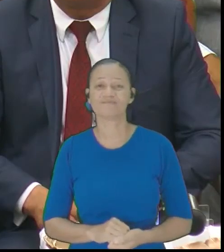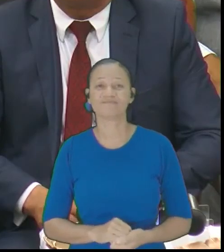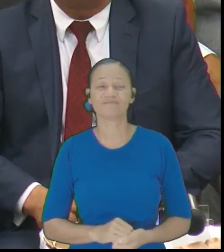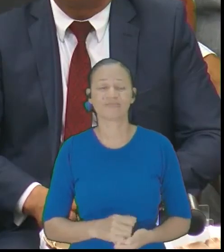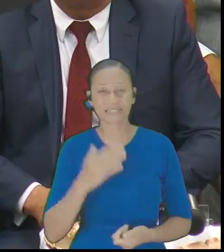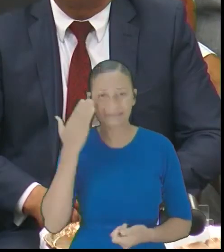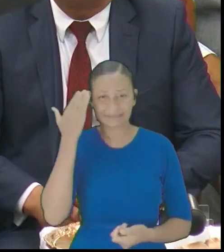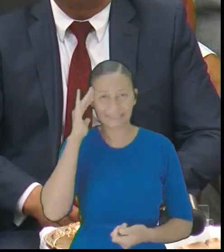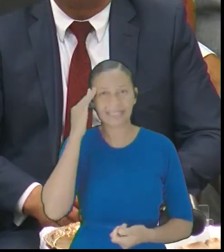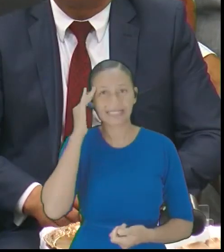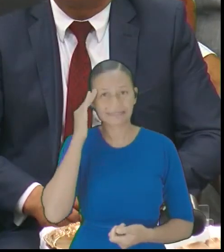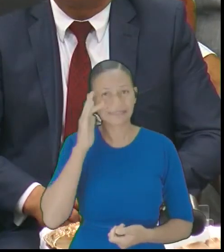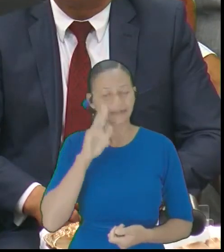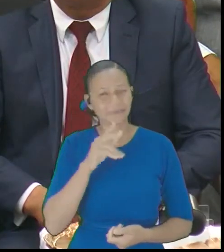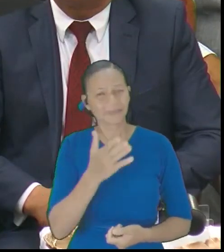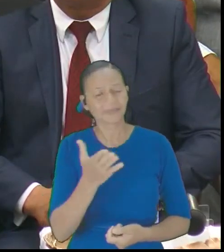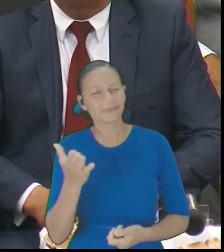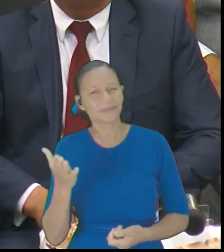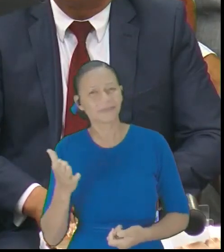Está entendendo, irmão?